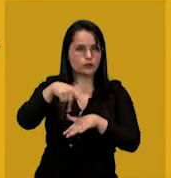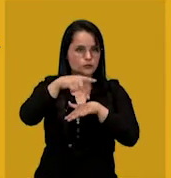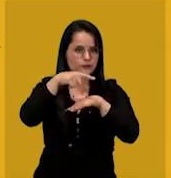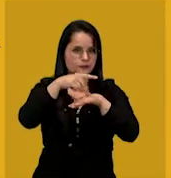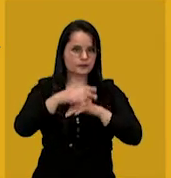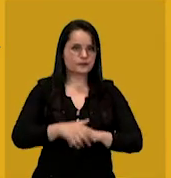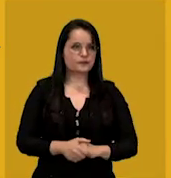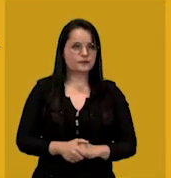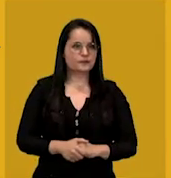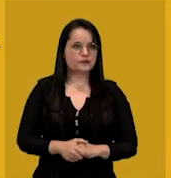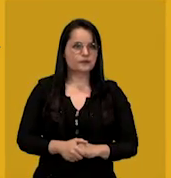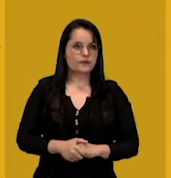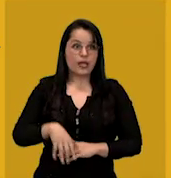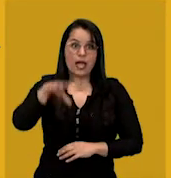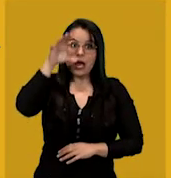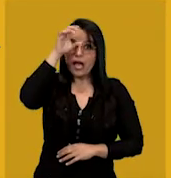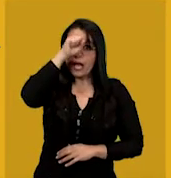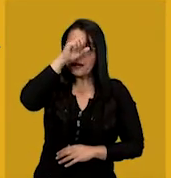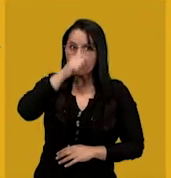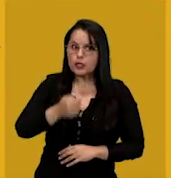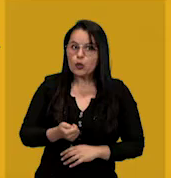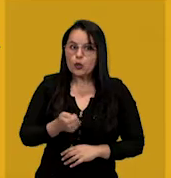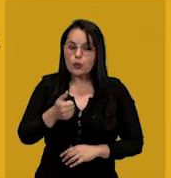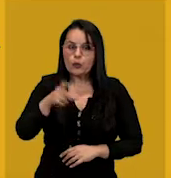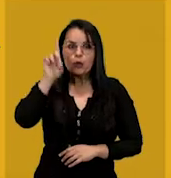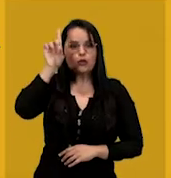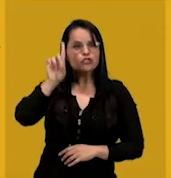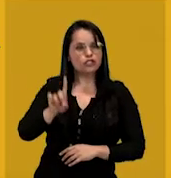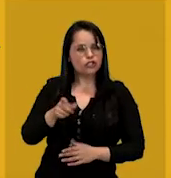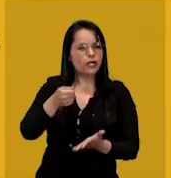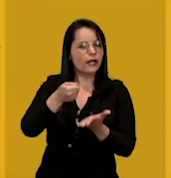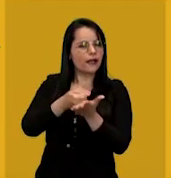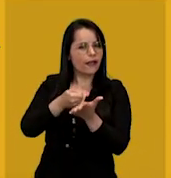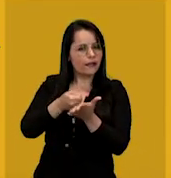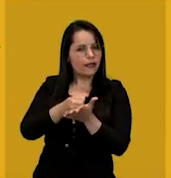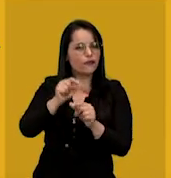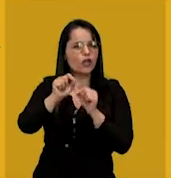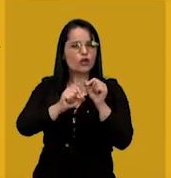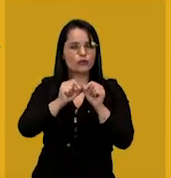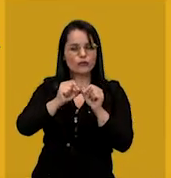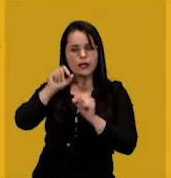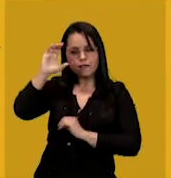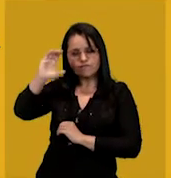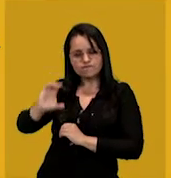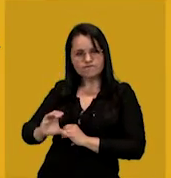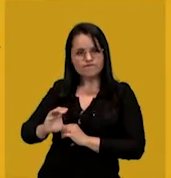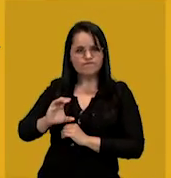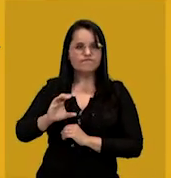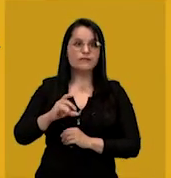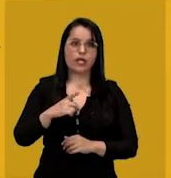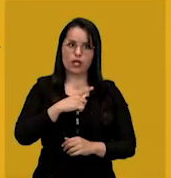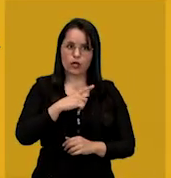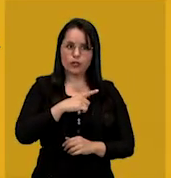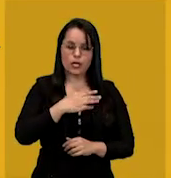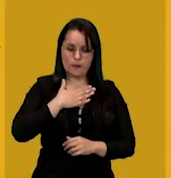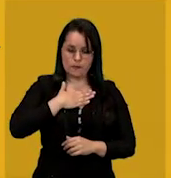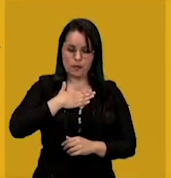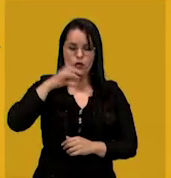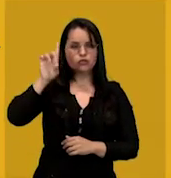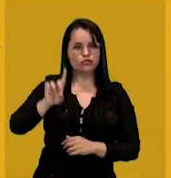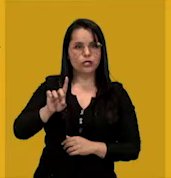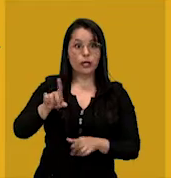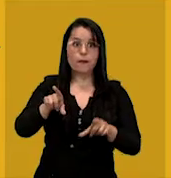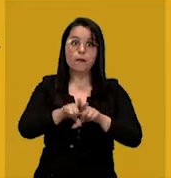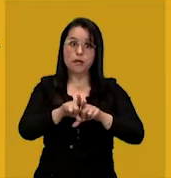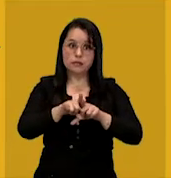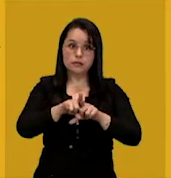país. Aprendemos um pouquinho sobre direitos e deveres, o que é ser um cidadão, que eu tenho meus direitos, mas eu